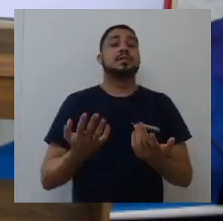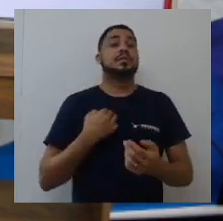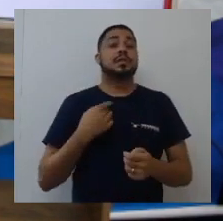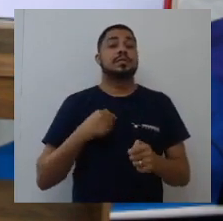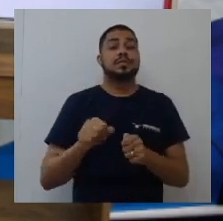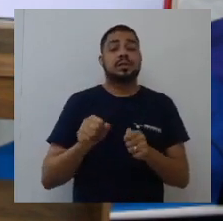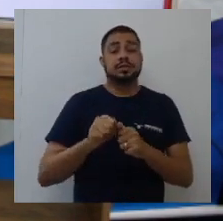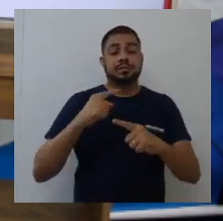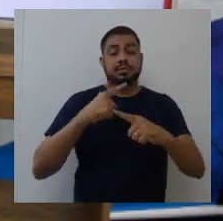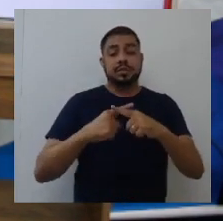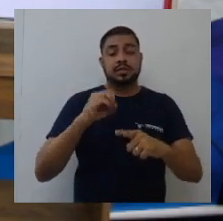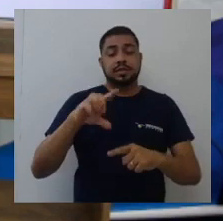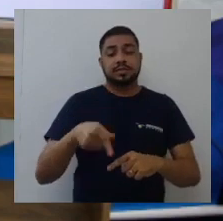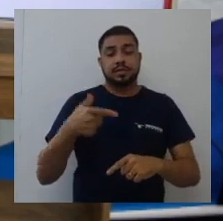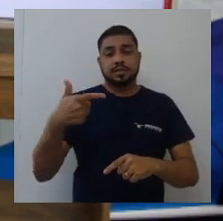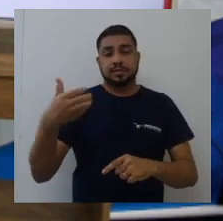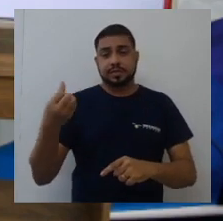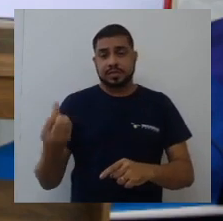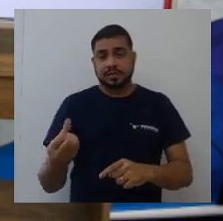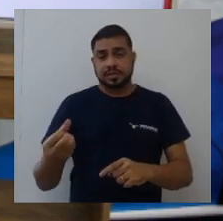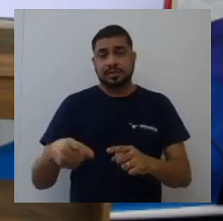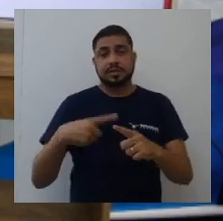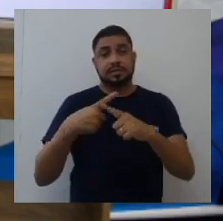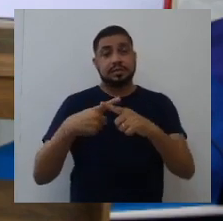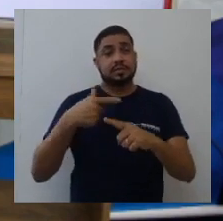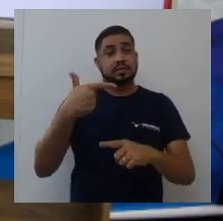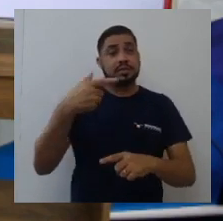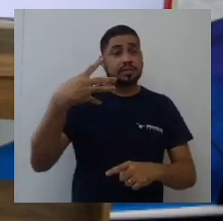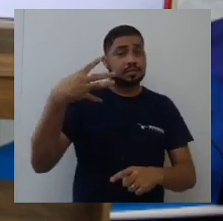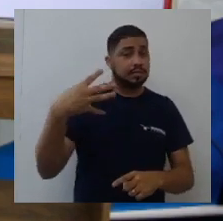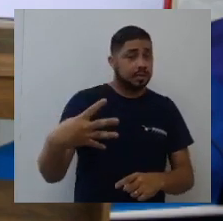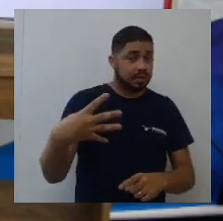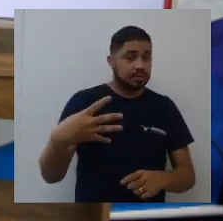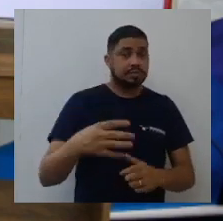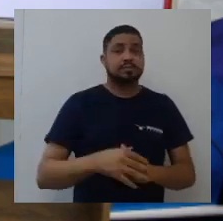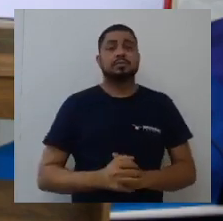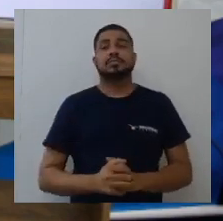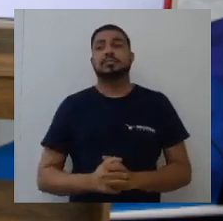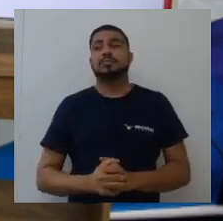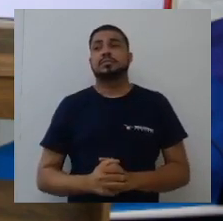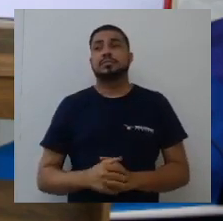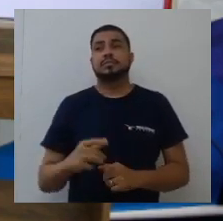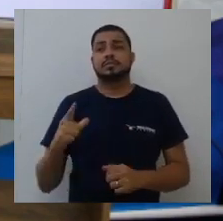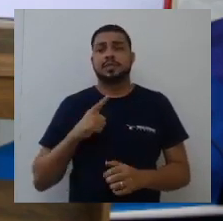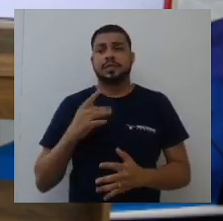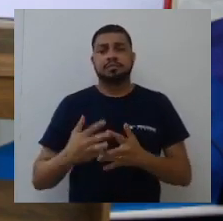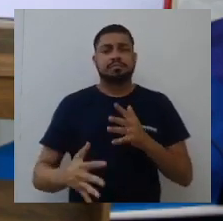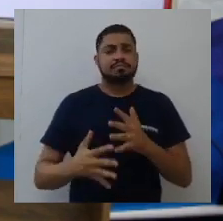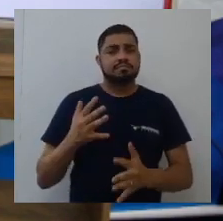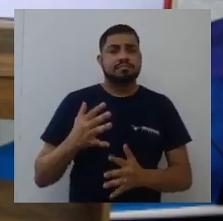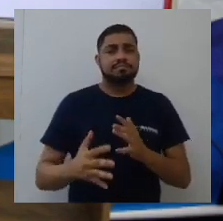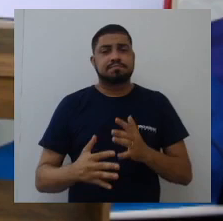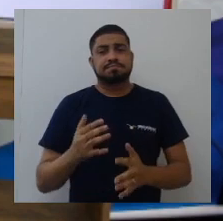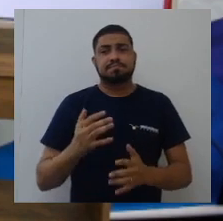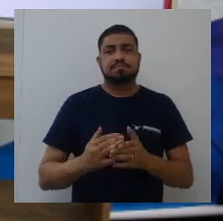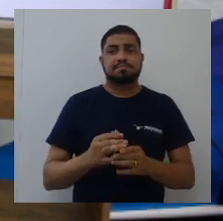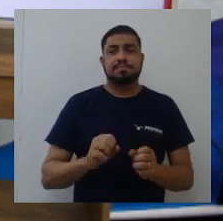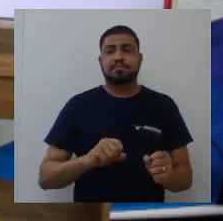faço a multiplicação de 0,26 por 24, está tendo alguma interferência aqui que está passando os